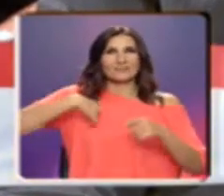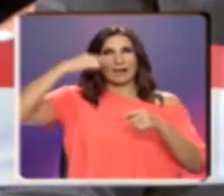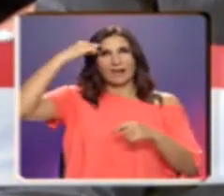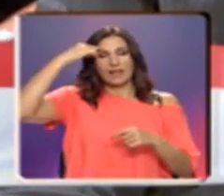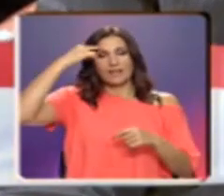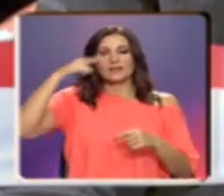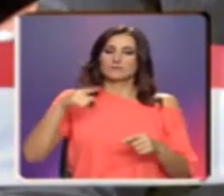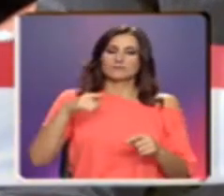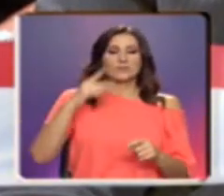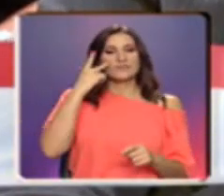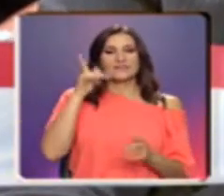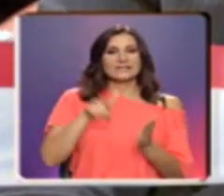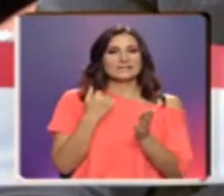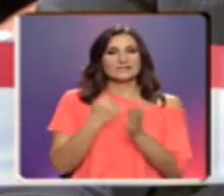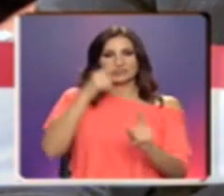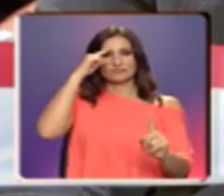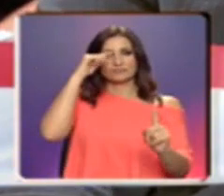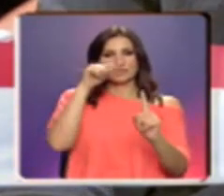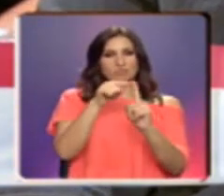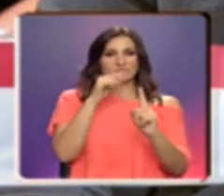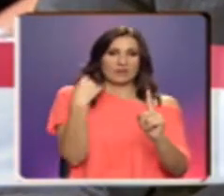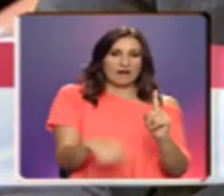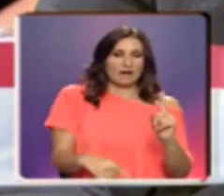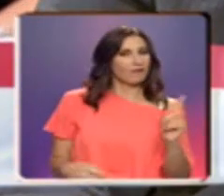determinei objetivos.